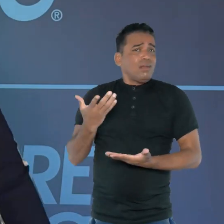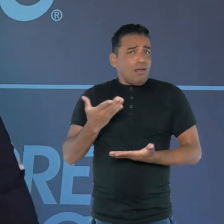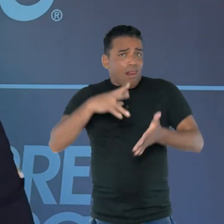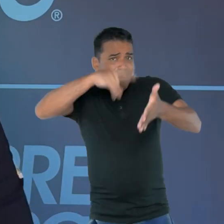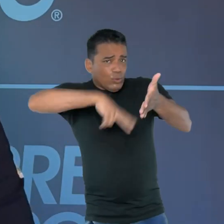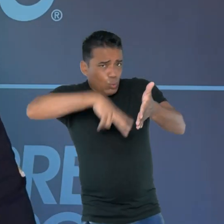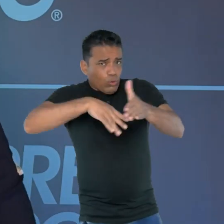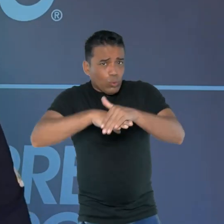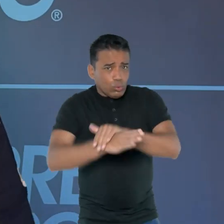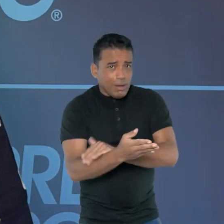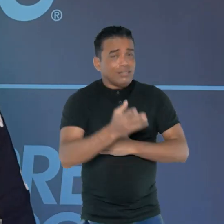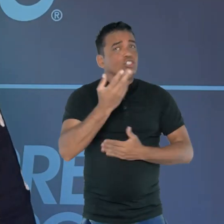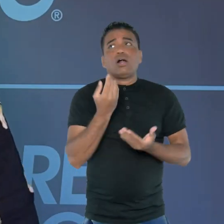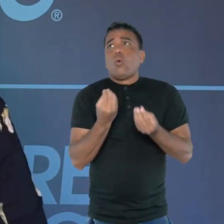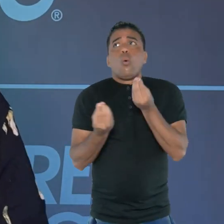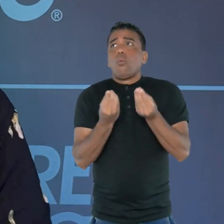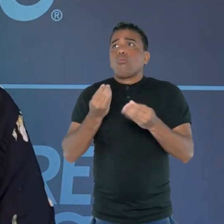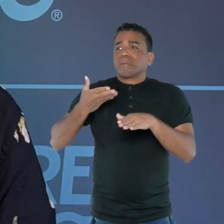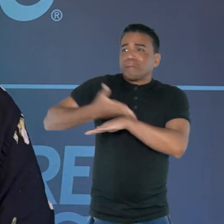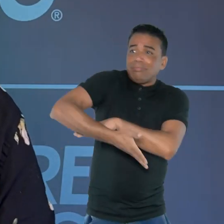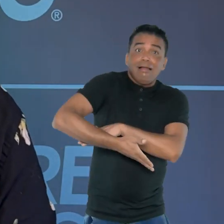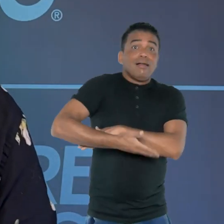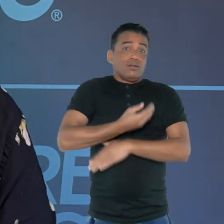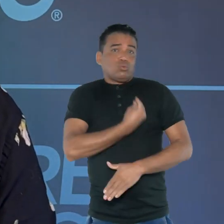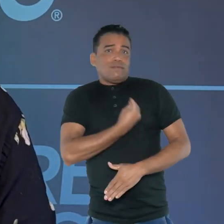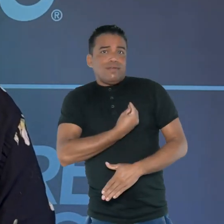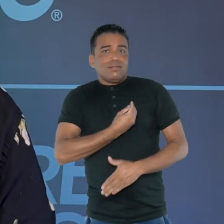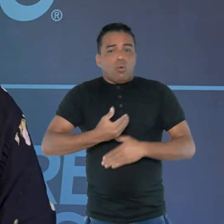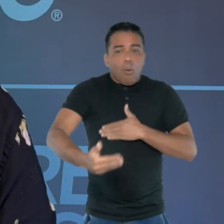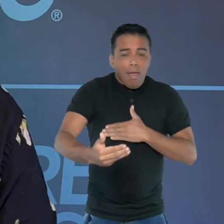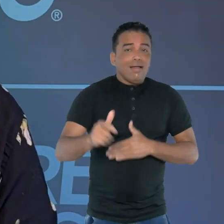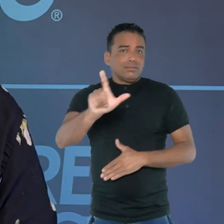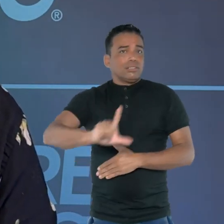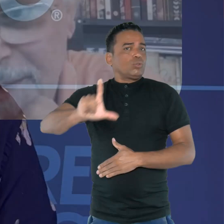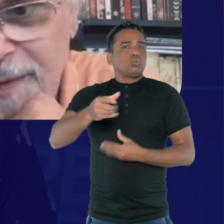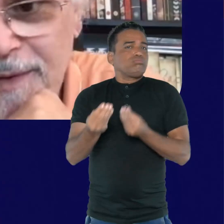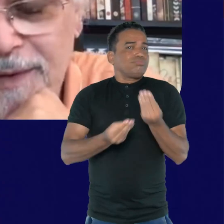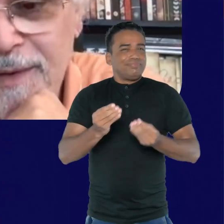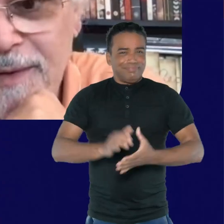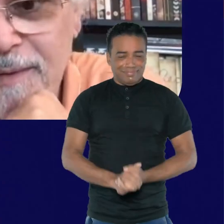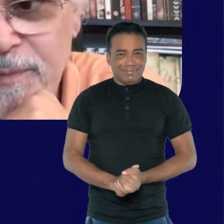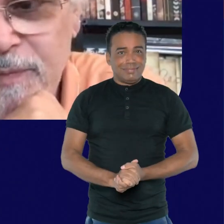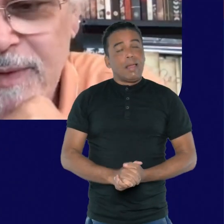como que a literatura entra na sua vida? Bom,